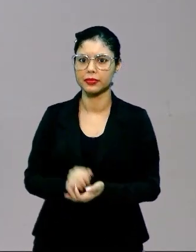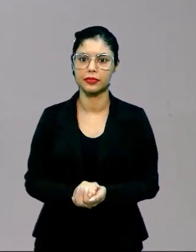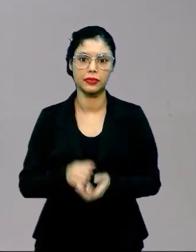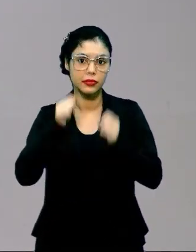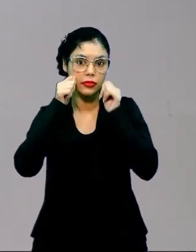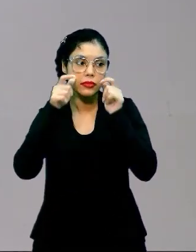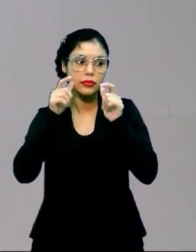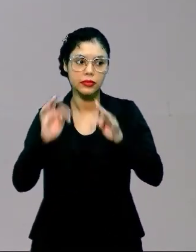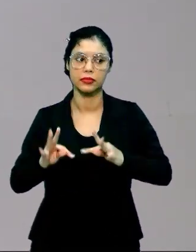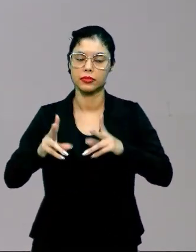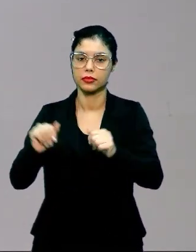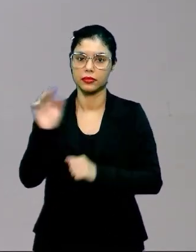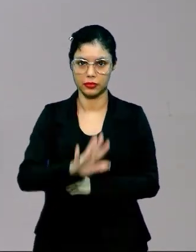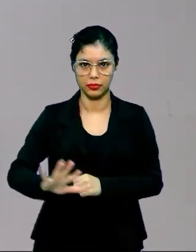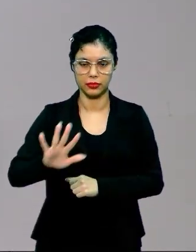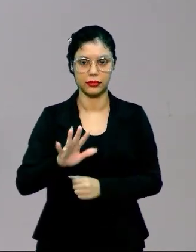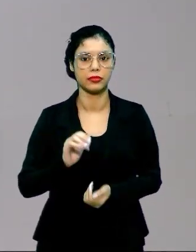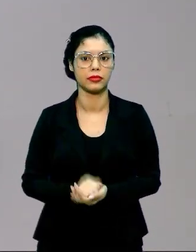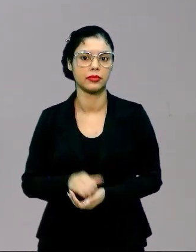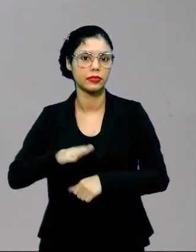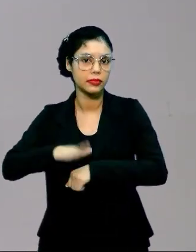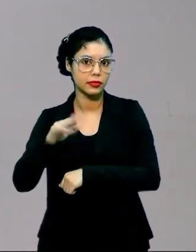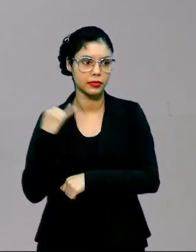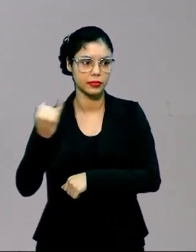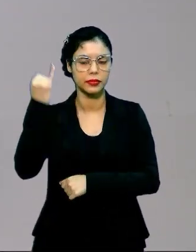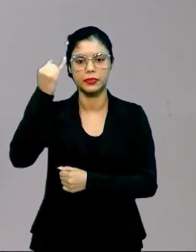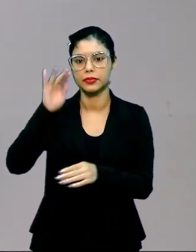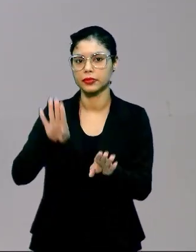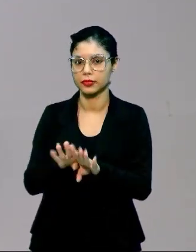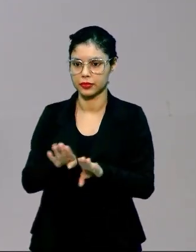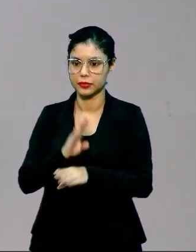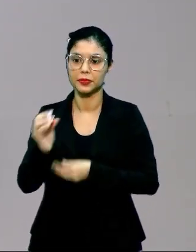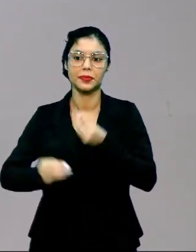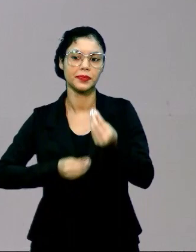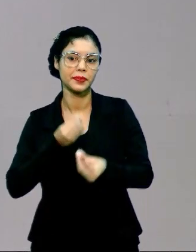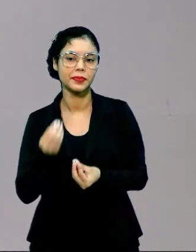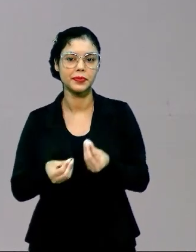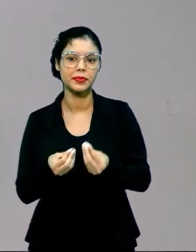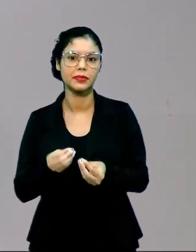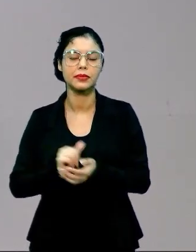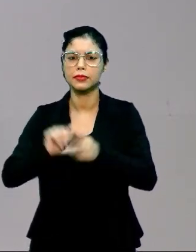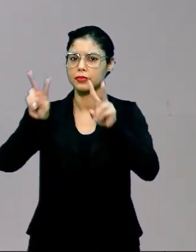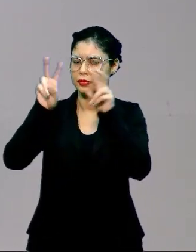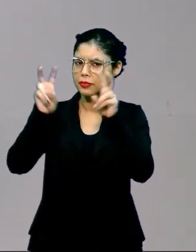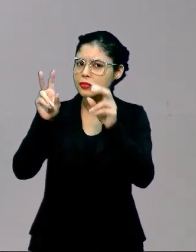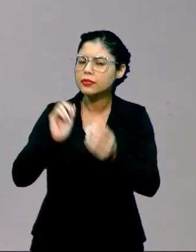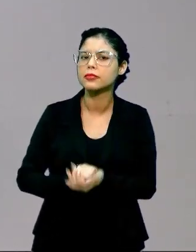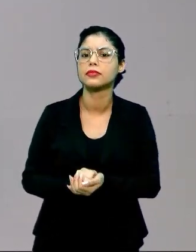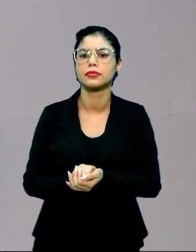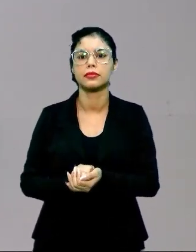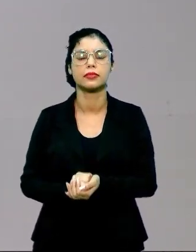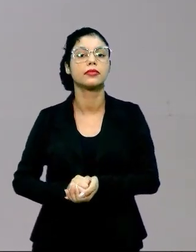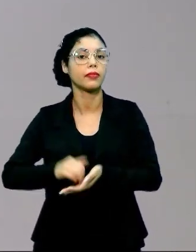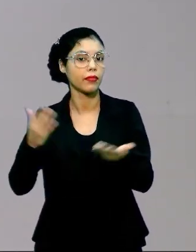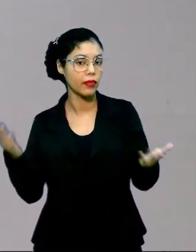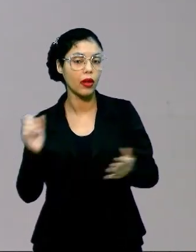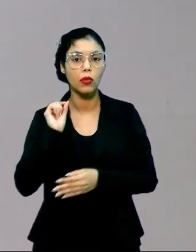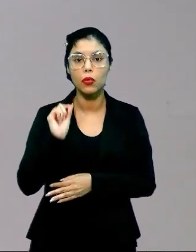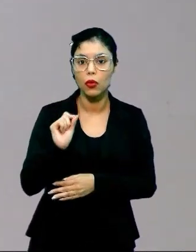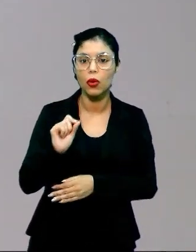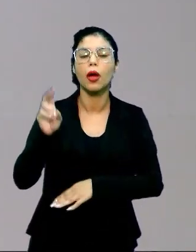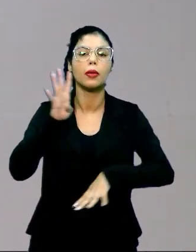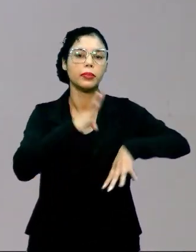a atenção total que você tem que ter e o mais importante, como desvencilhar-se a respeito dessa situação, em relação a quê?